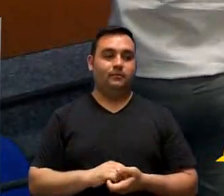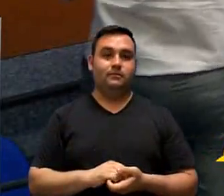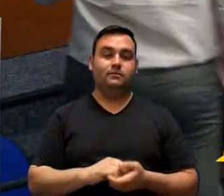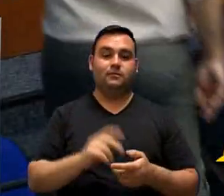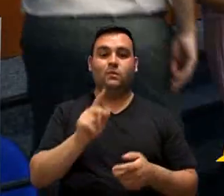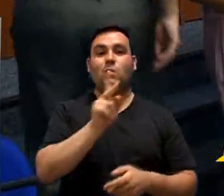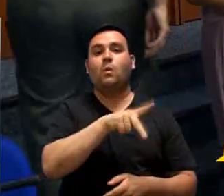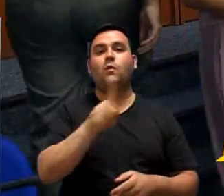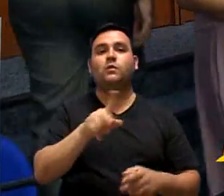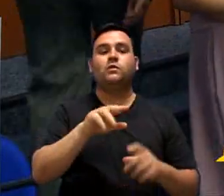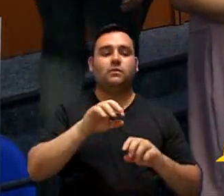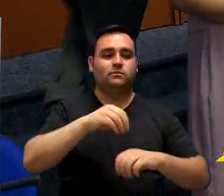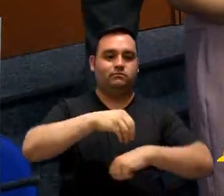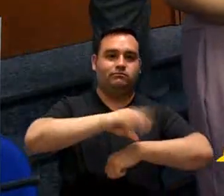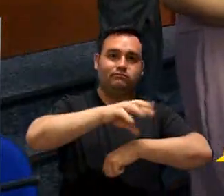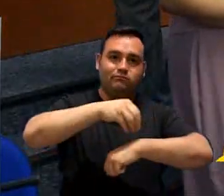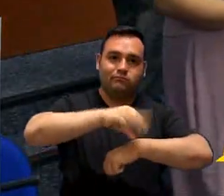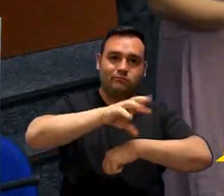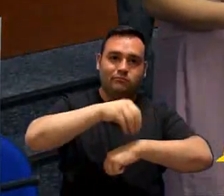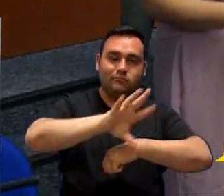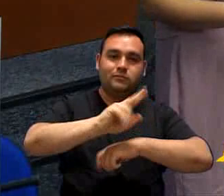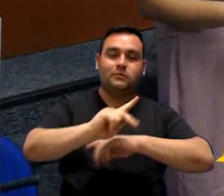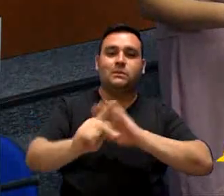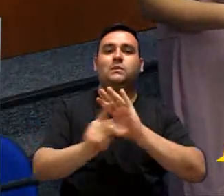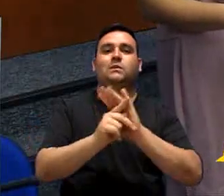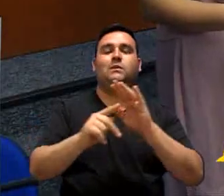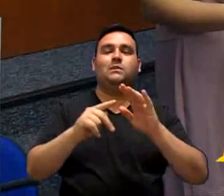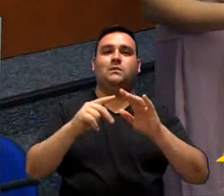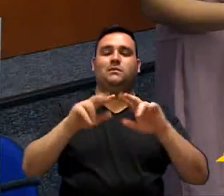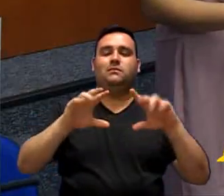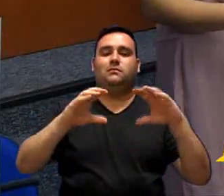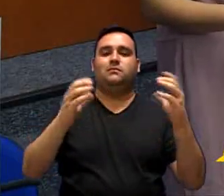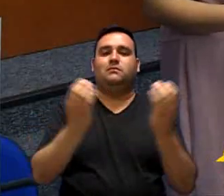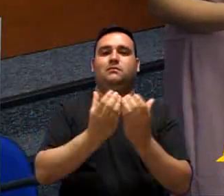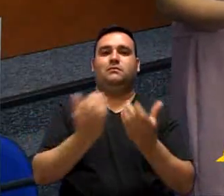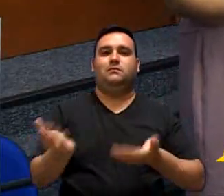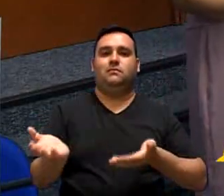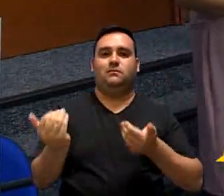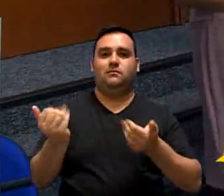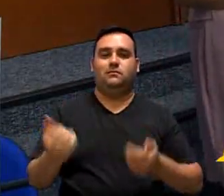com os professores orientadores do Parlamento Jovem.